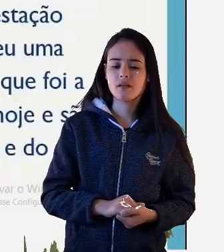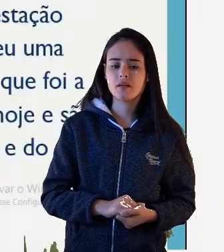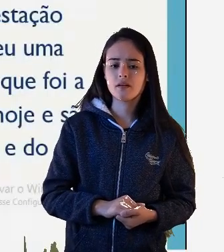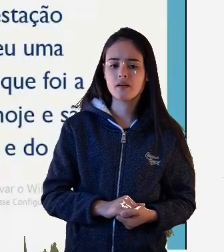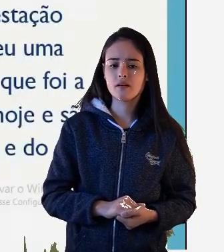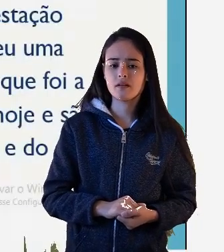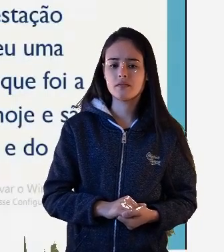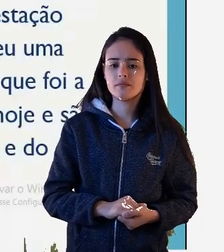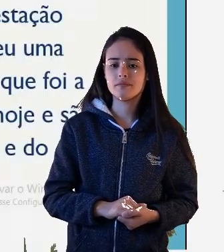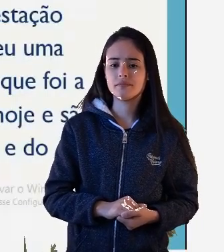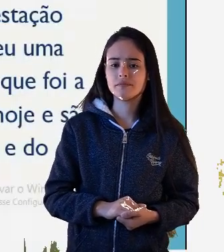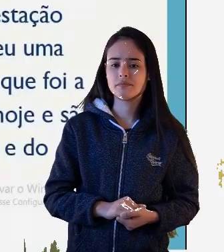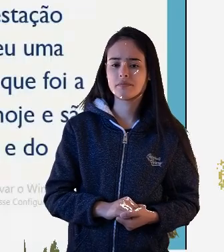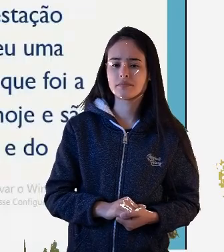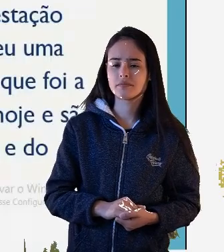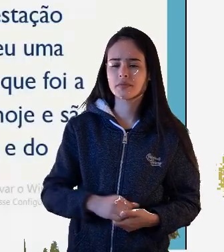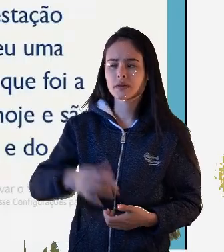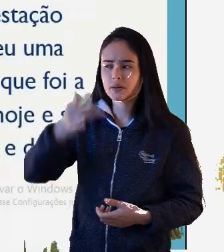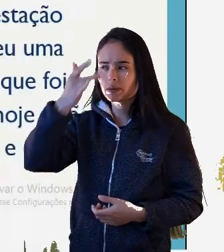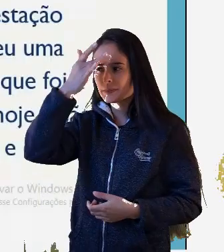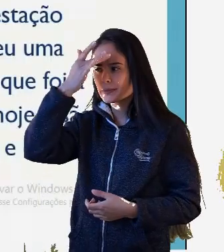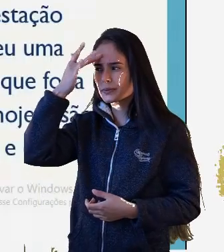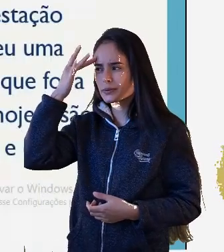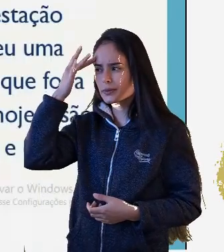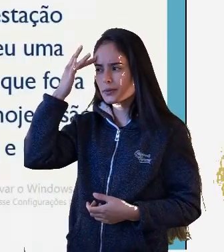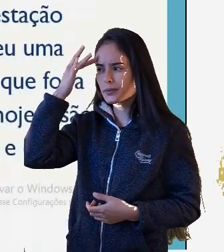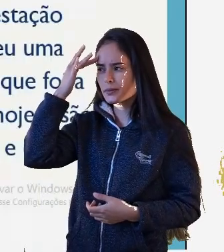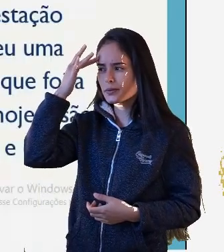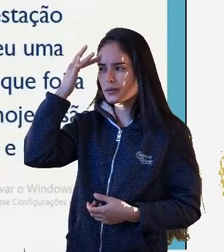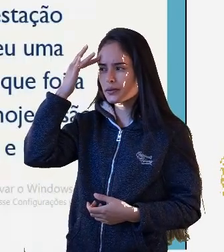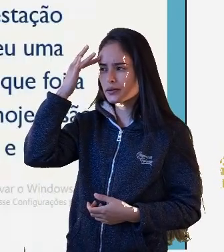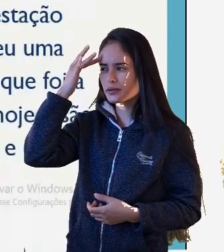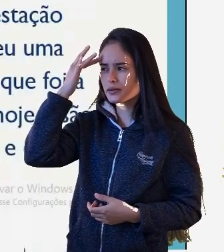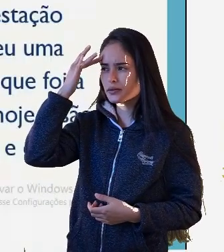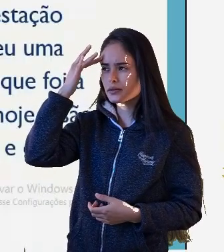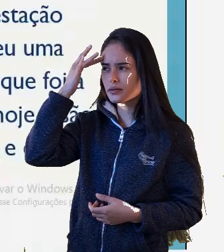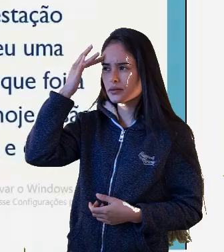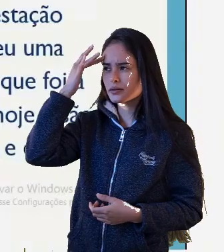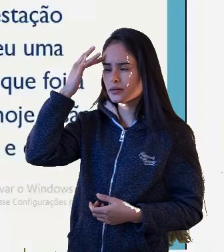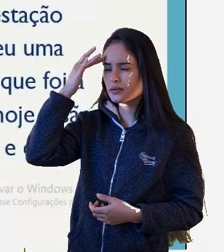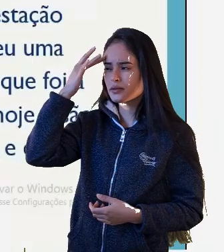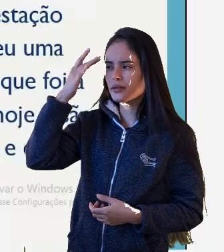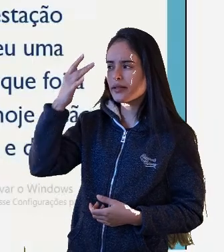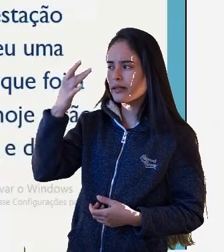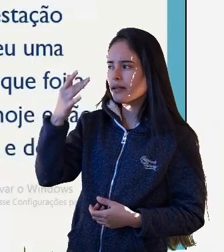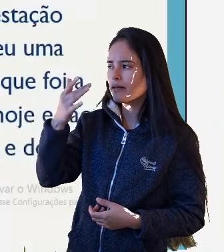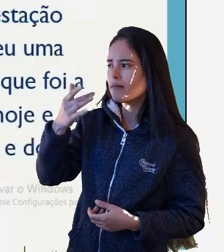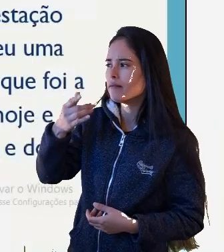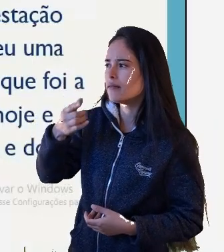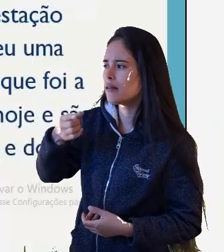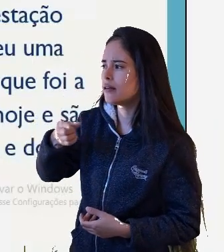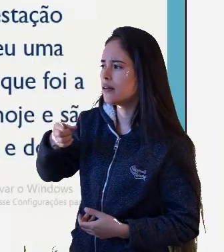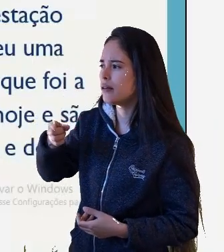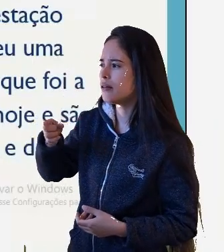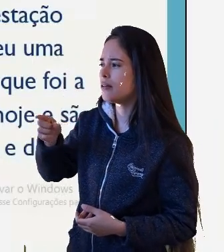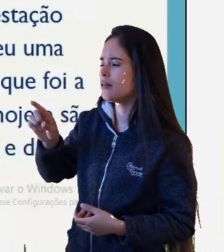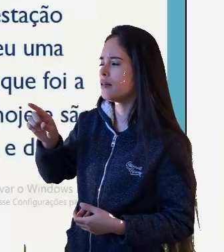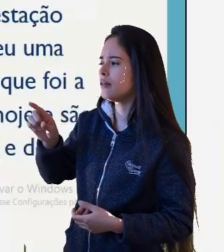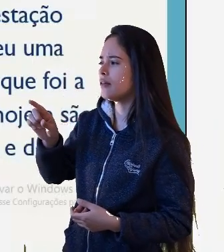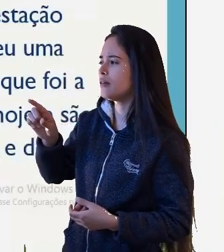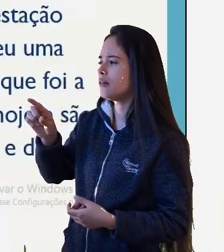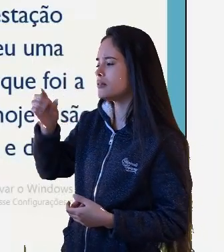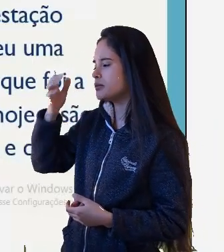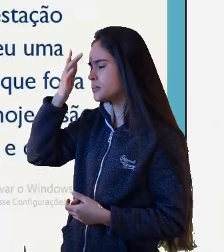dessas pessoas, né? E se isso começou lá, é claro que isso vai silenciar por muito tempo, né? Isso vai ecoar,